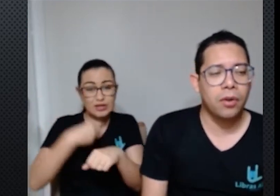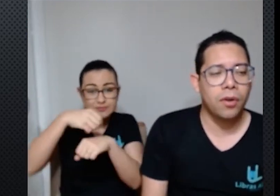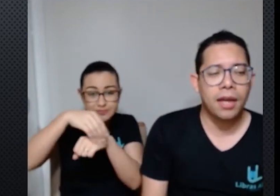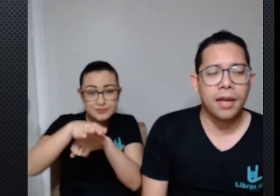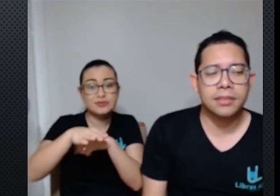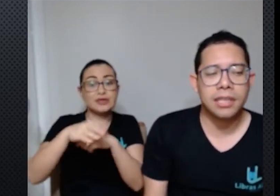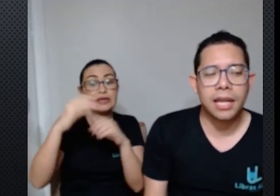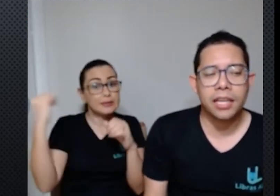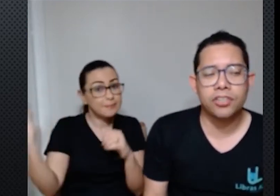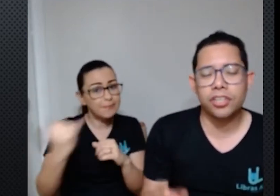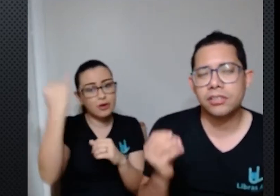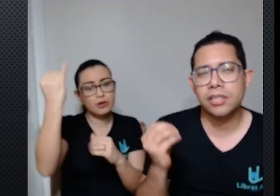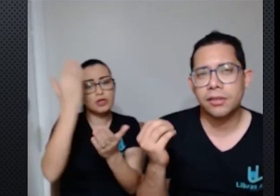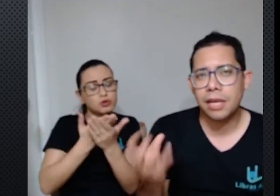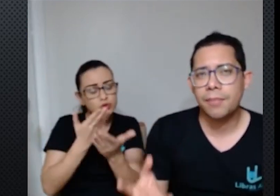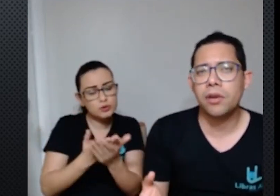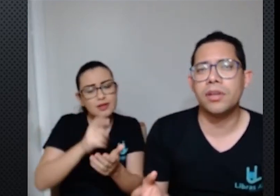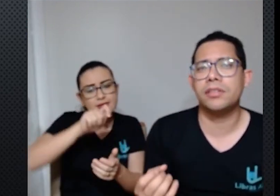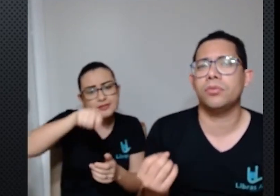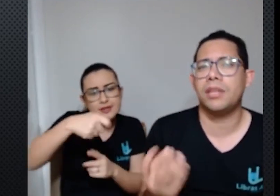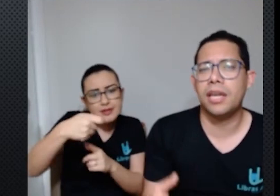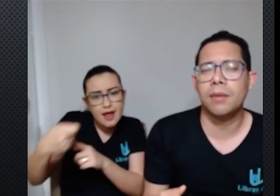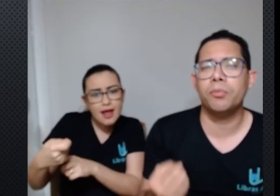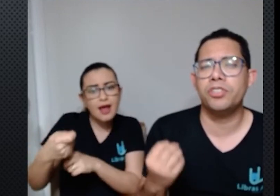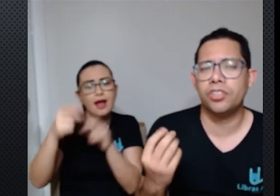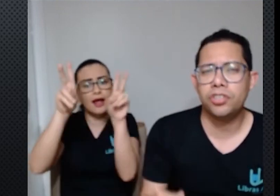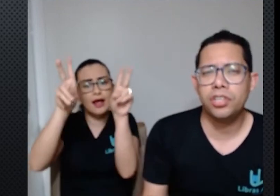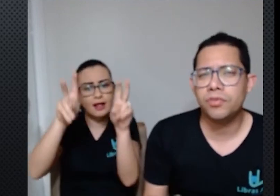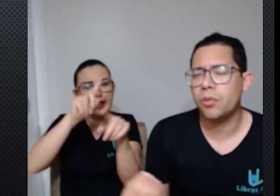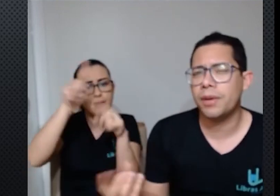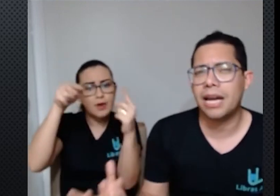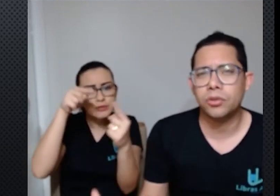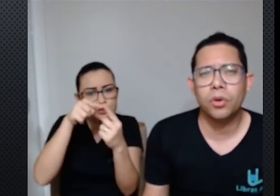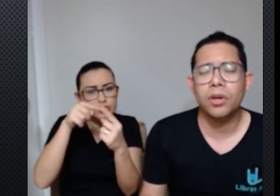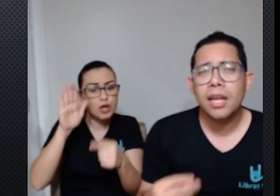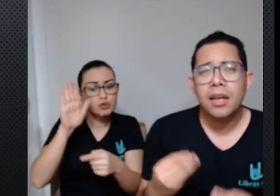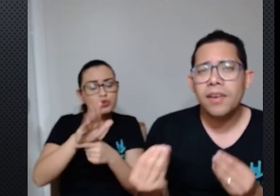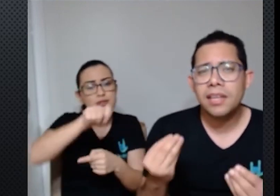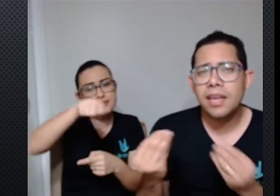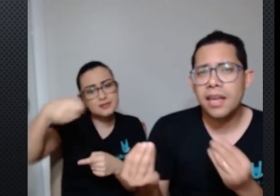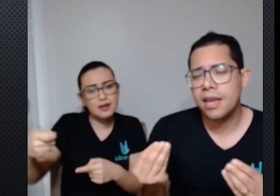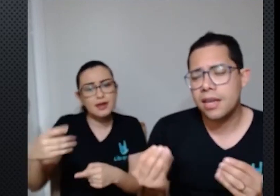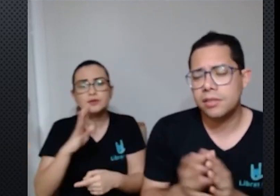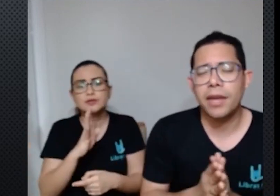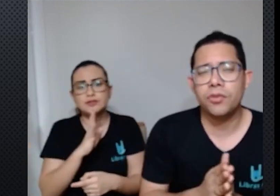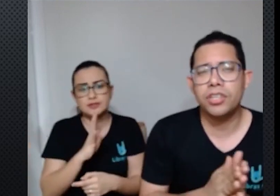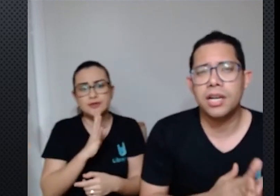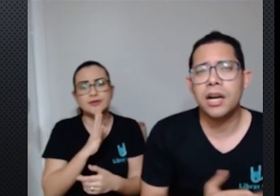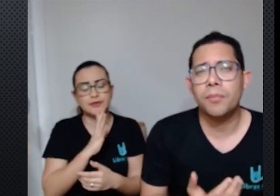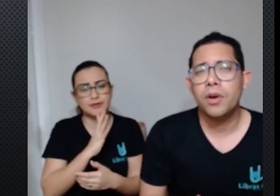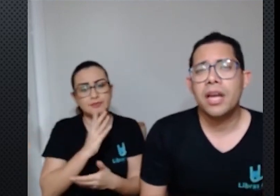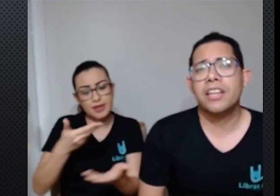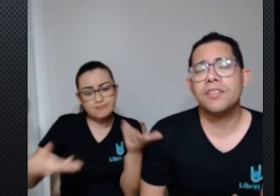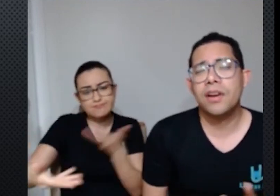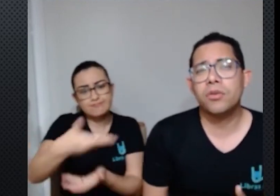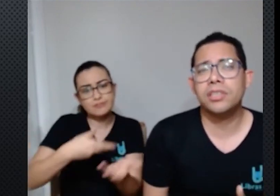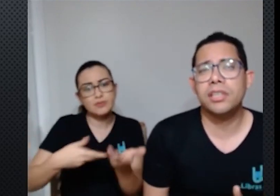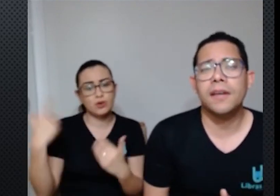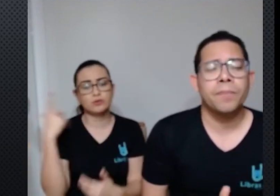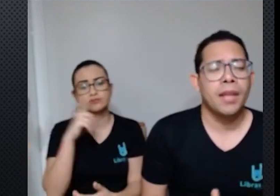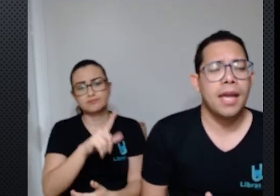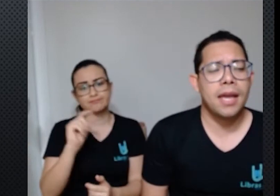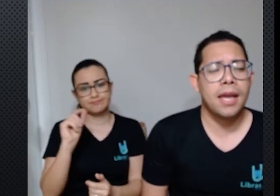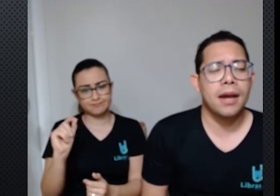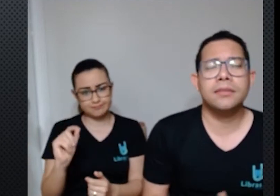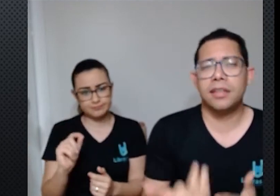Genivaldo falou é excelente. A gente saber conhecer o tema, o objetivo, quem é o pregador, fazer esse meio de campo, a gente vai